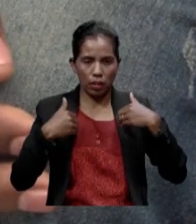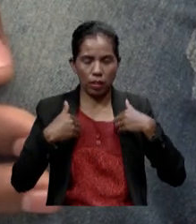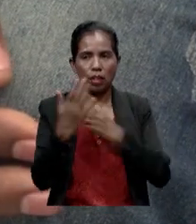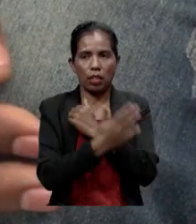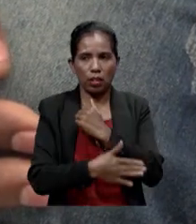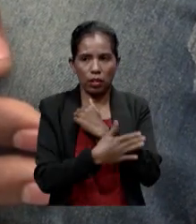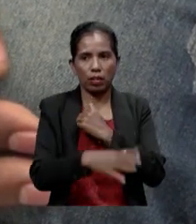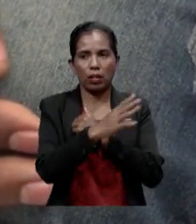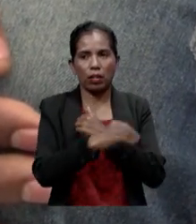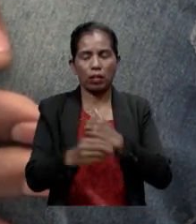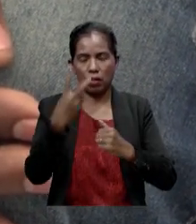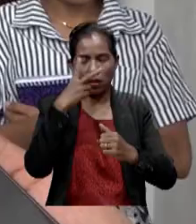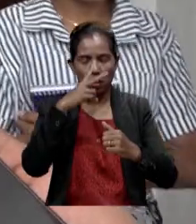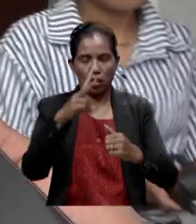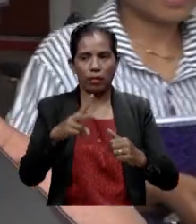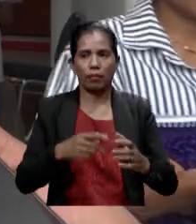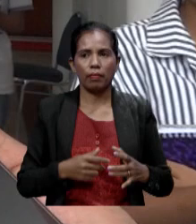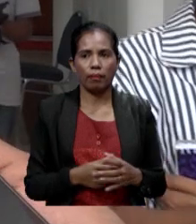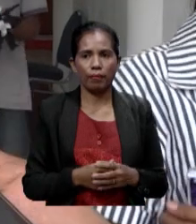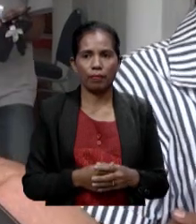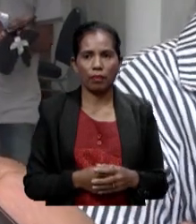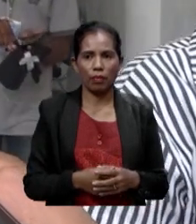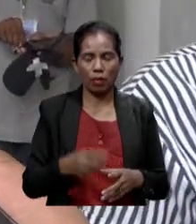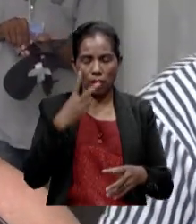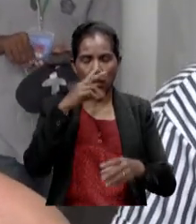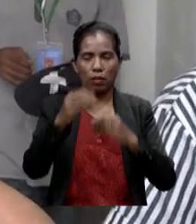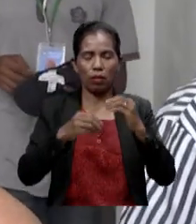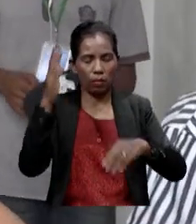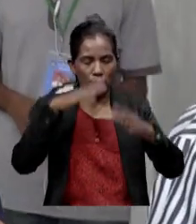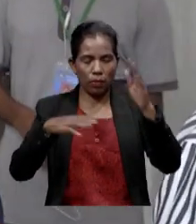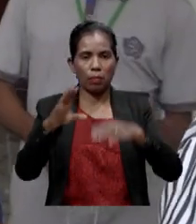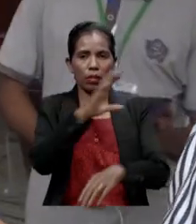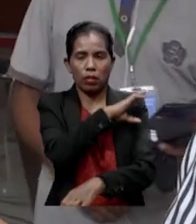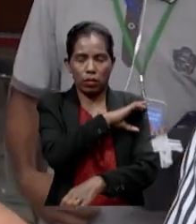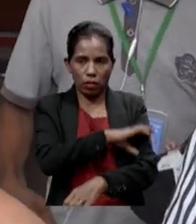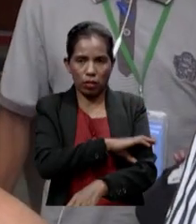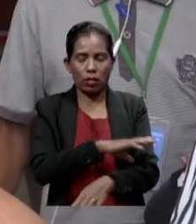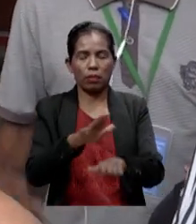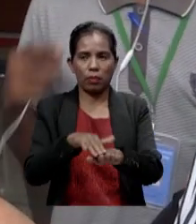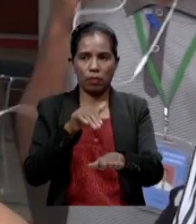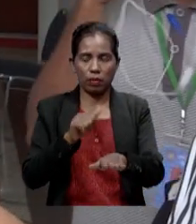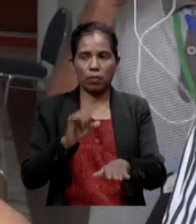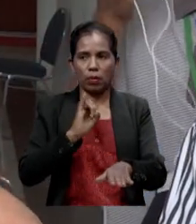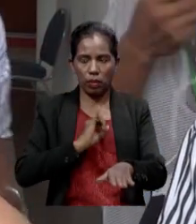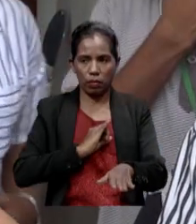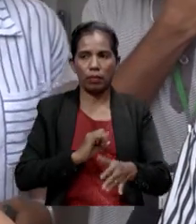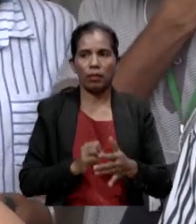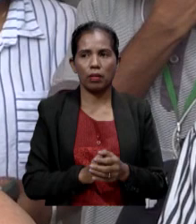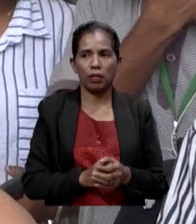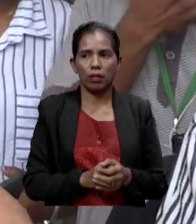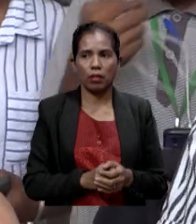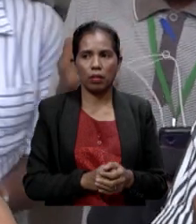nação liga ho tráfico humano. Nebe trata assunto seguranças. Convidamos a Hau a